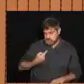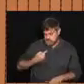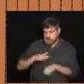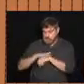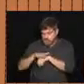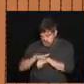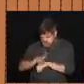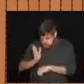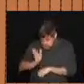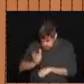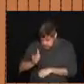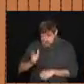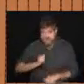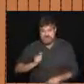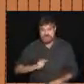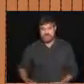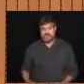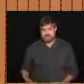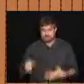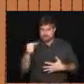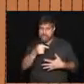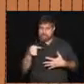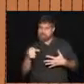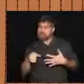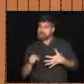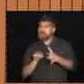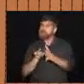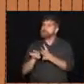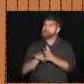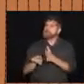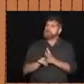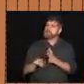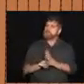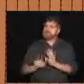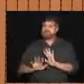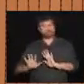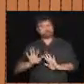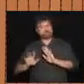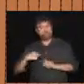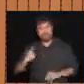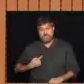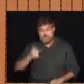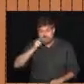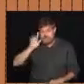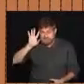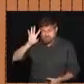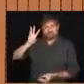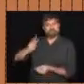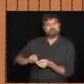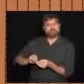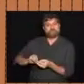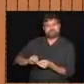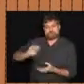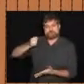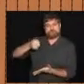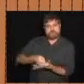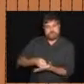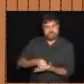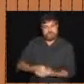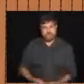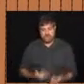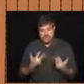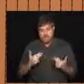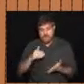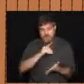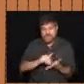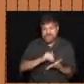comigo. Eu fiz diversas ponderações para que a gente chegasse nessa decisão, que, como o Dr.